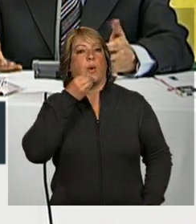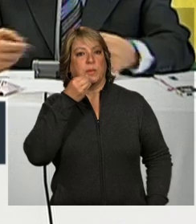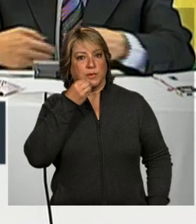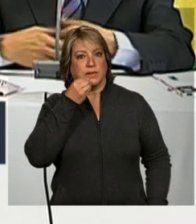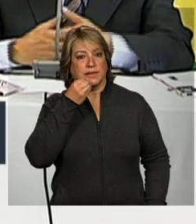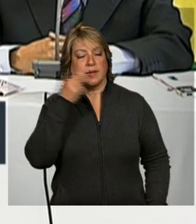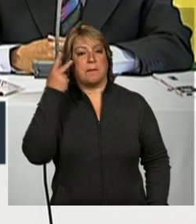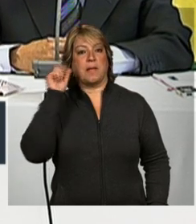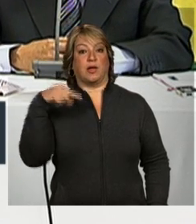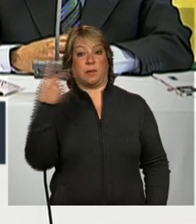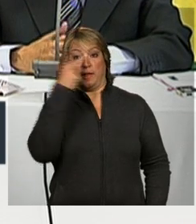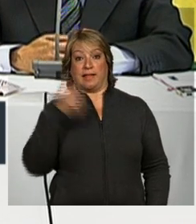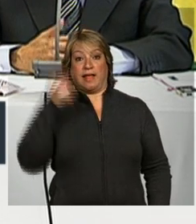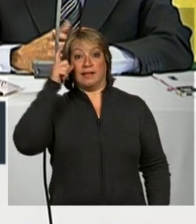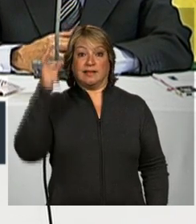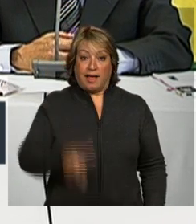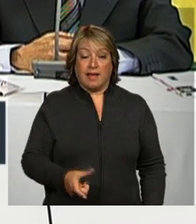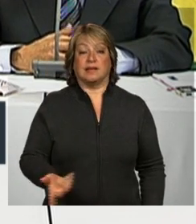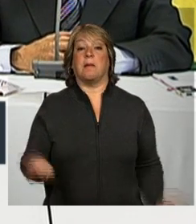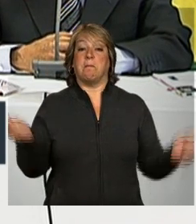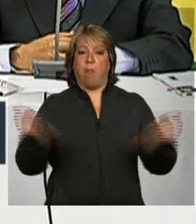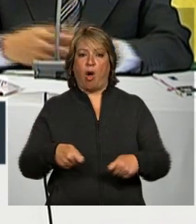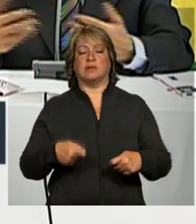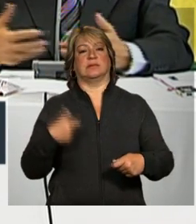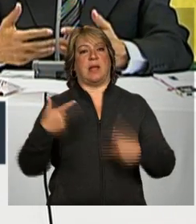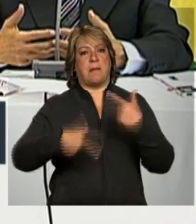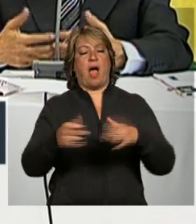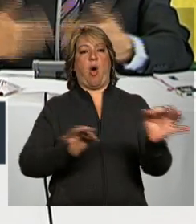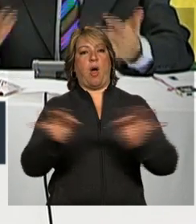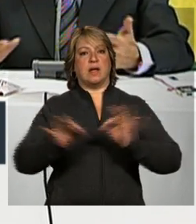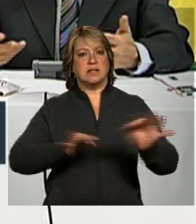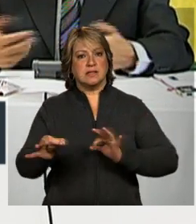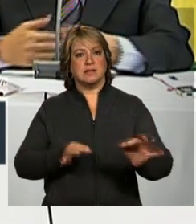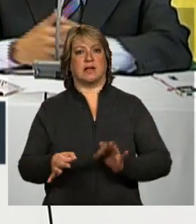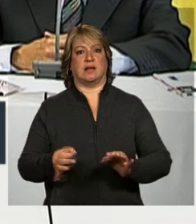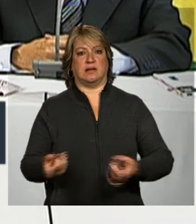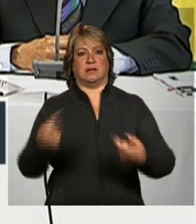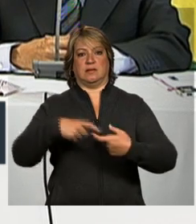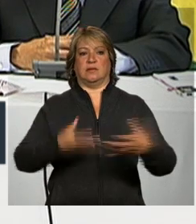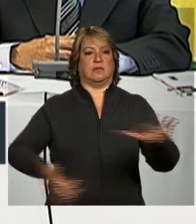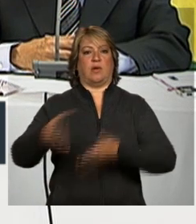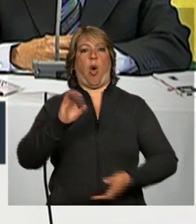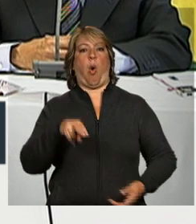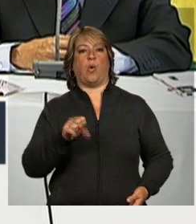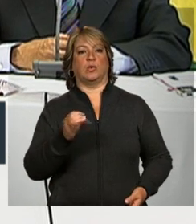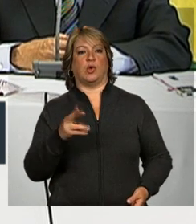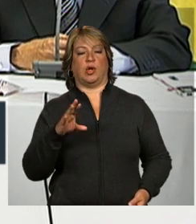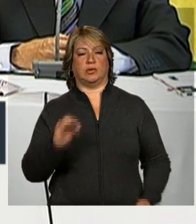eh os interessados possam se mobilizar e se organizar e se consorciar para